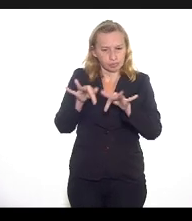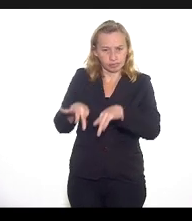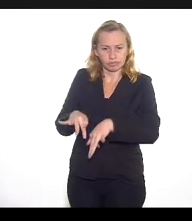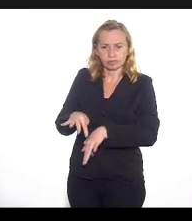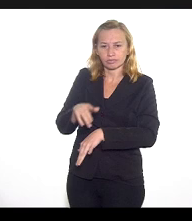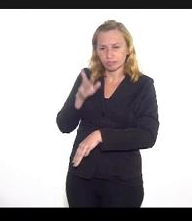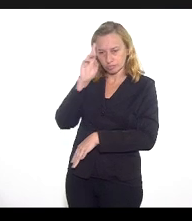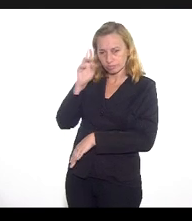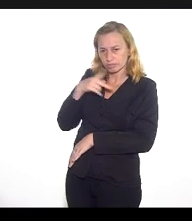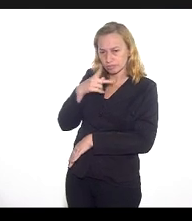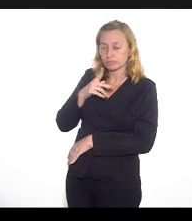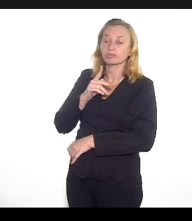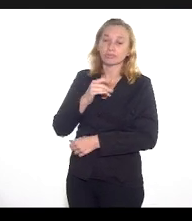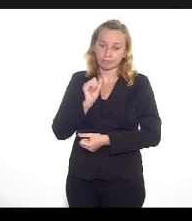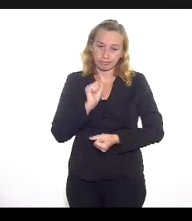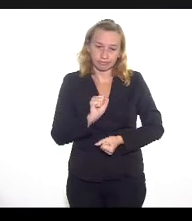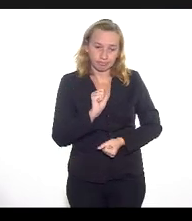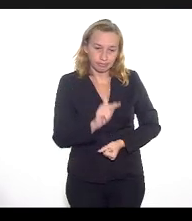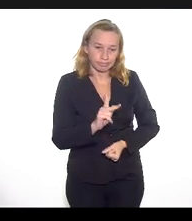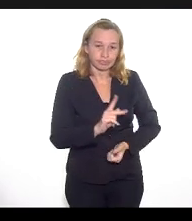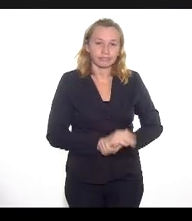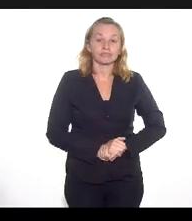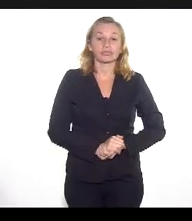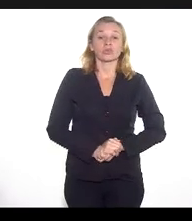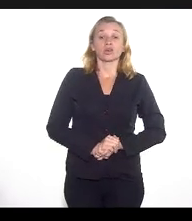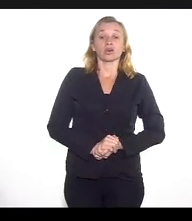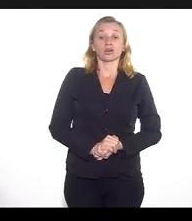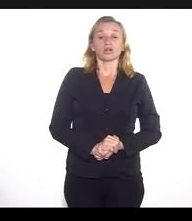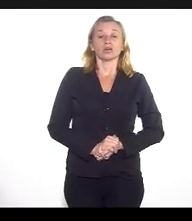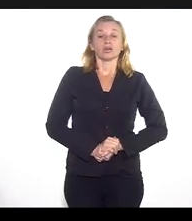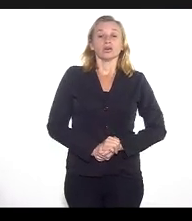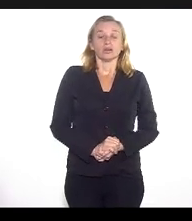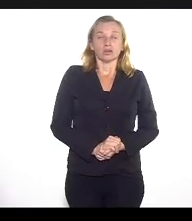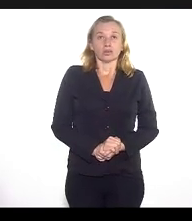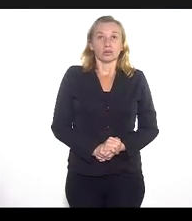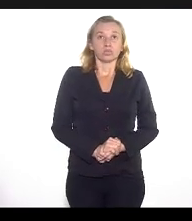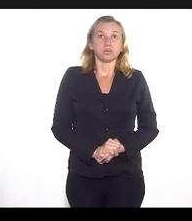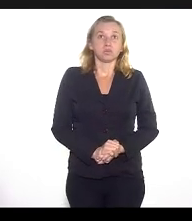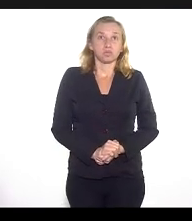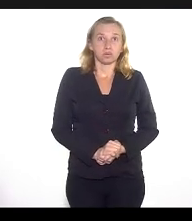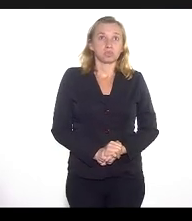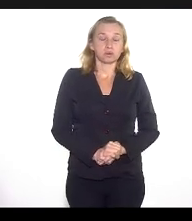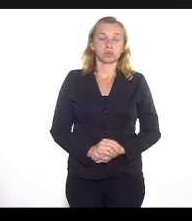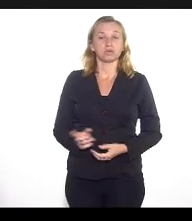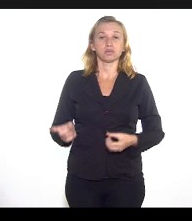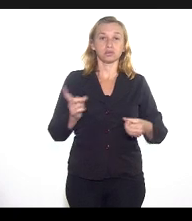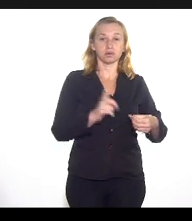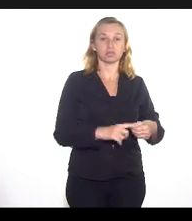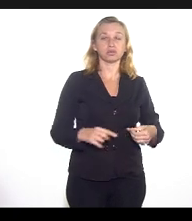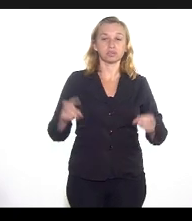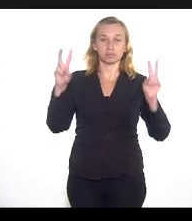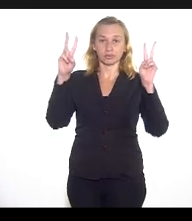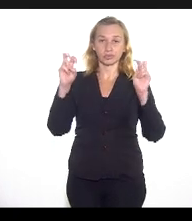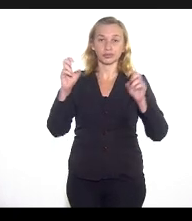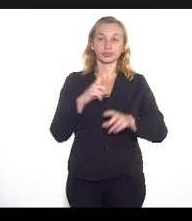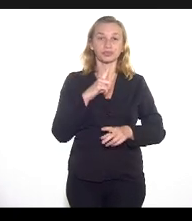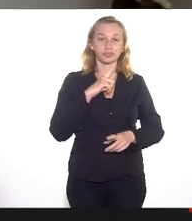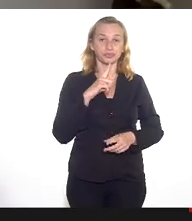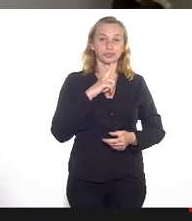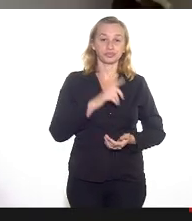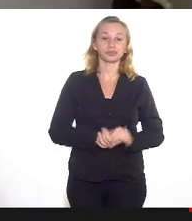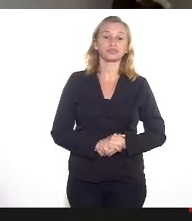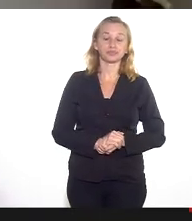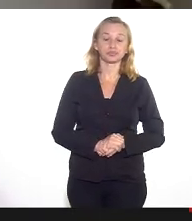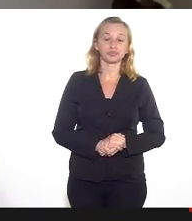bem. Por favor. Tá bom. Então, endereçando ao ponto, né, o que a gente tem é garantir... Então,